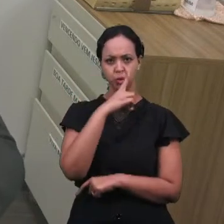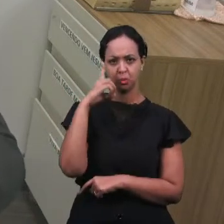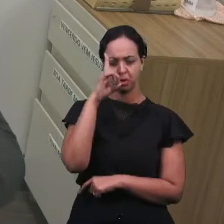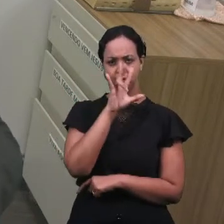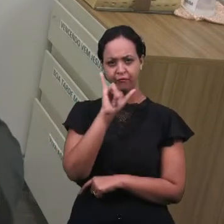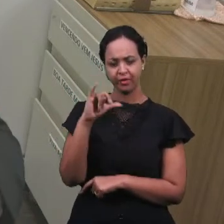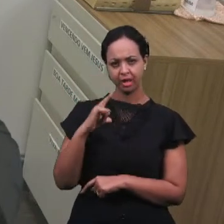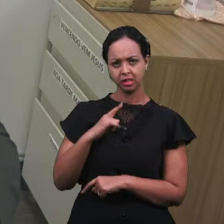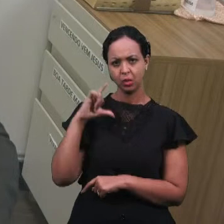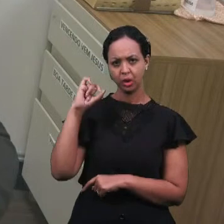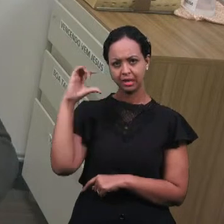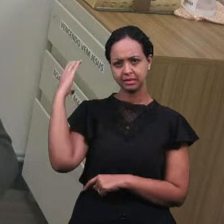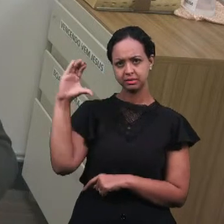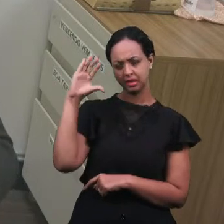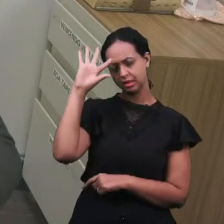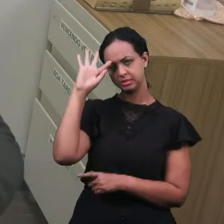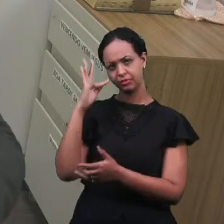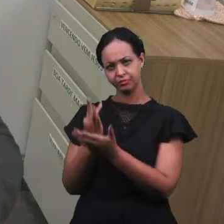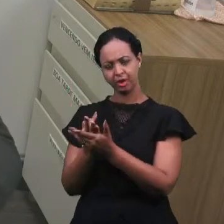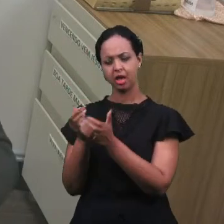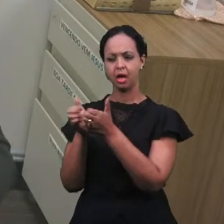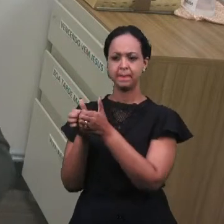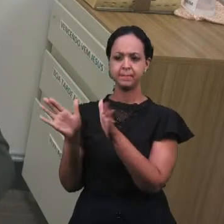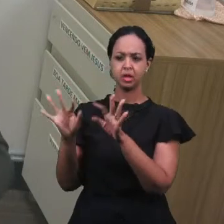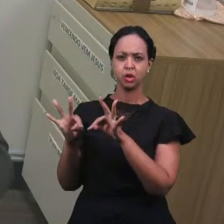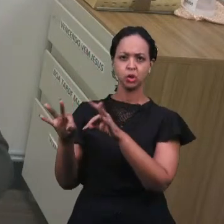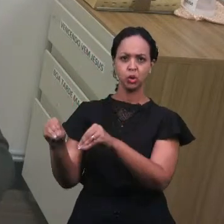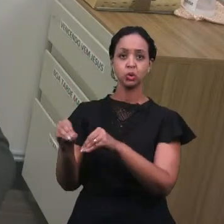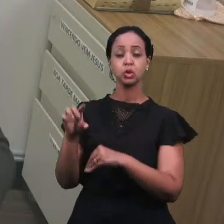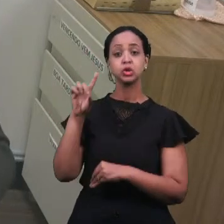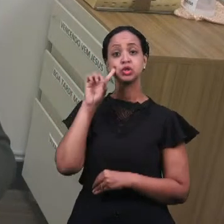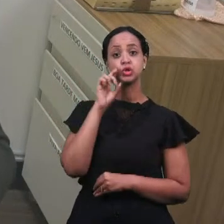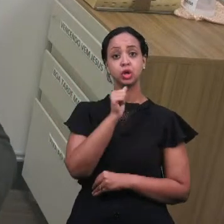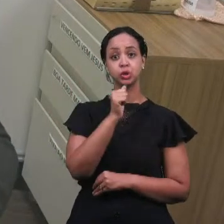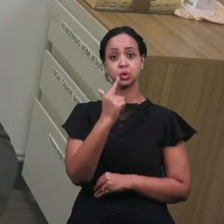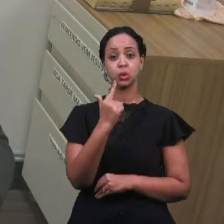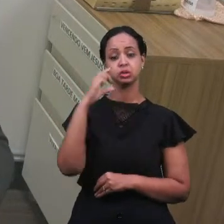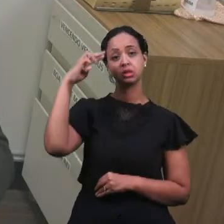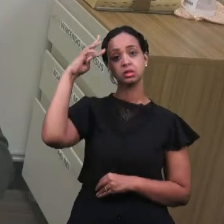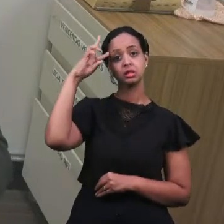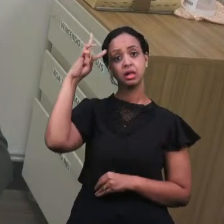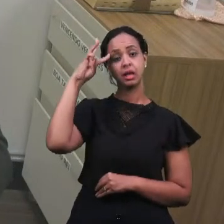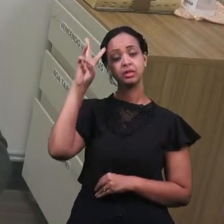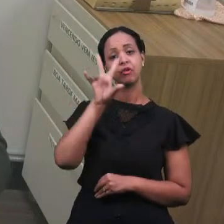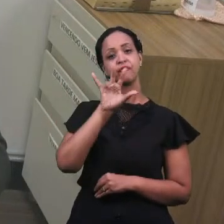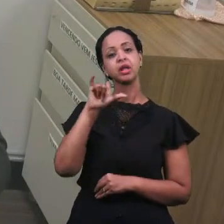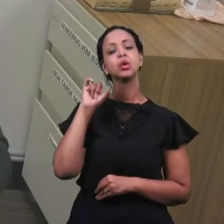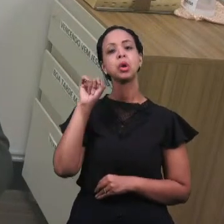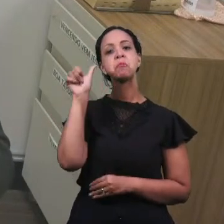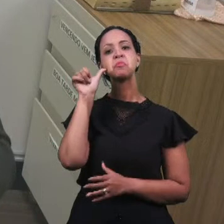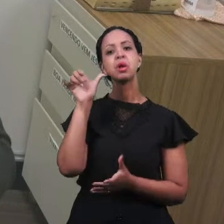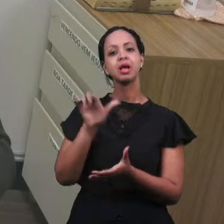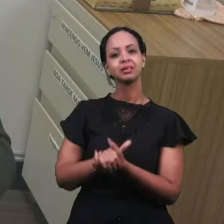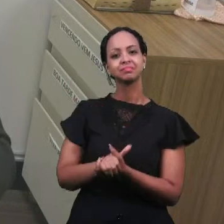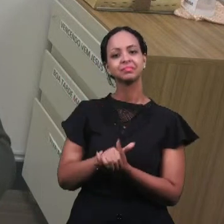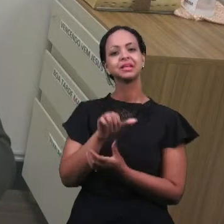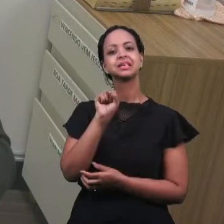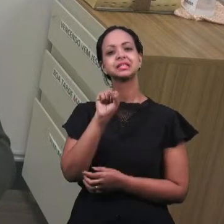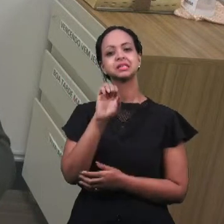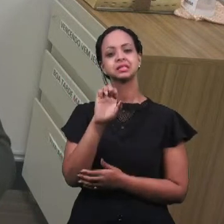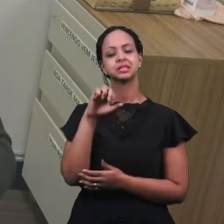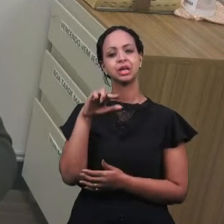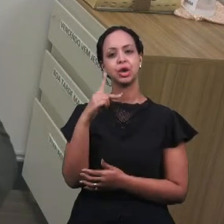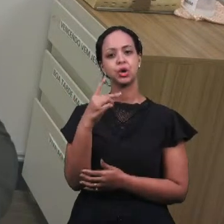Ciência e Fé aberto a todos, né? E no dia 12, na terça-feira, teremos um seminário para as senhoras. Qual a importância